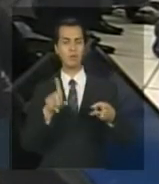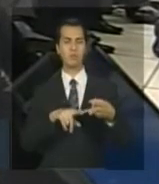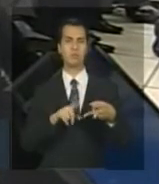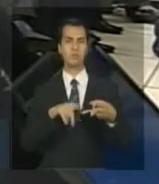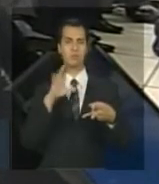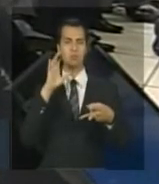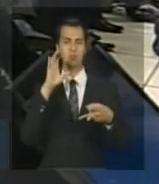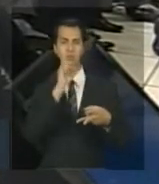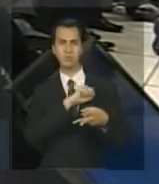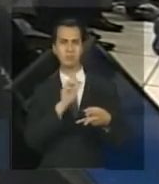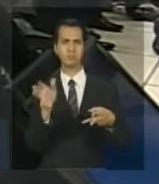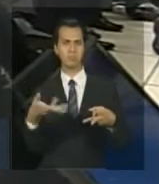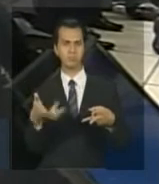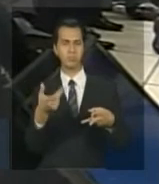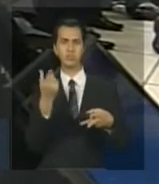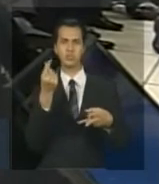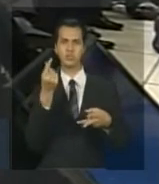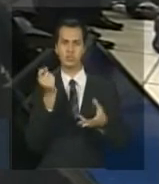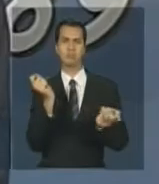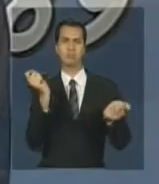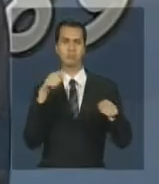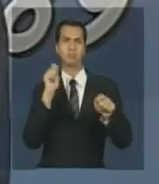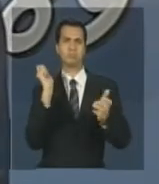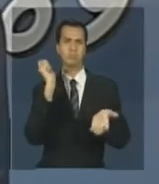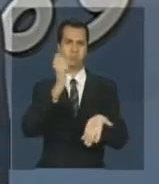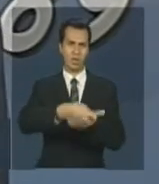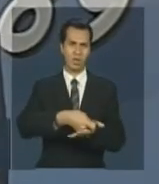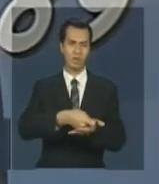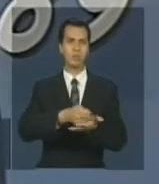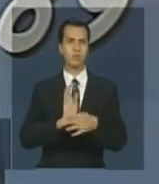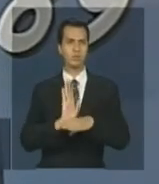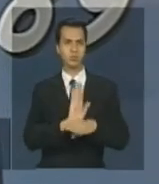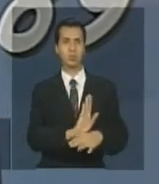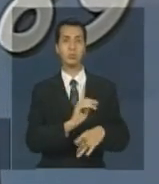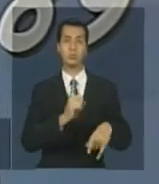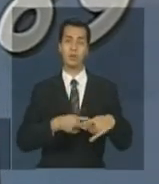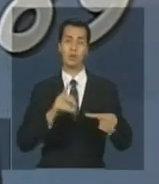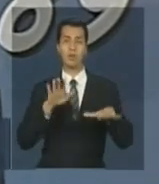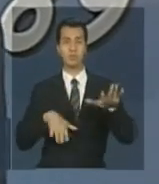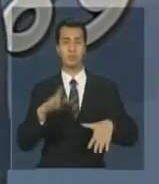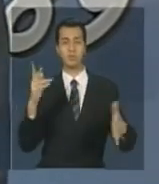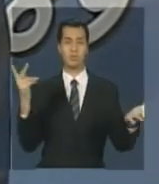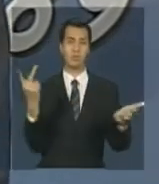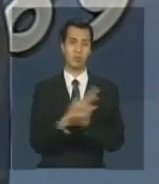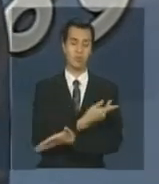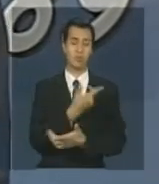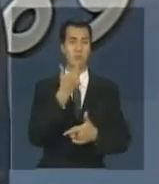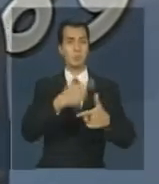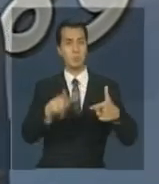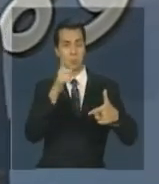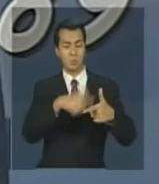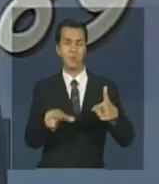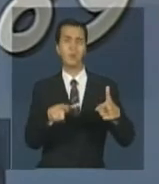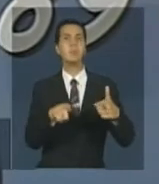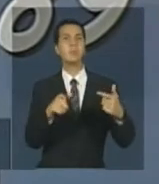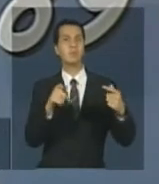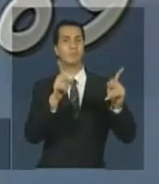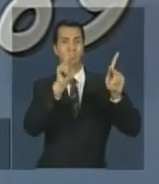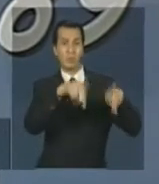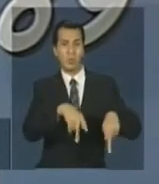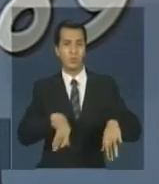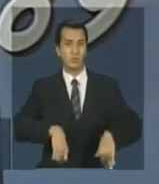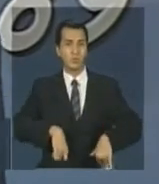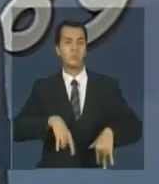da rapidez na liberação dos recursos em momentos tão importantes estão preocupantes para as nossas comunidades